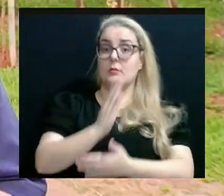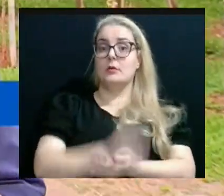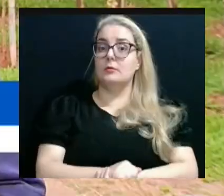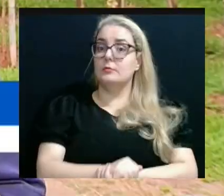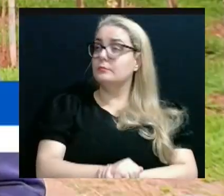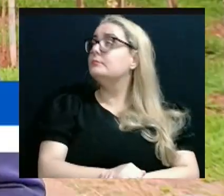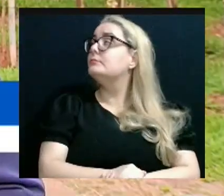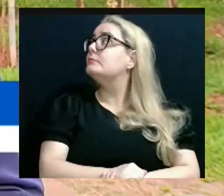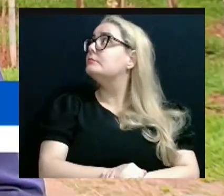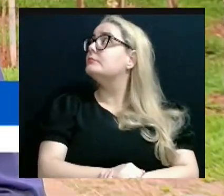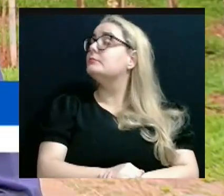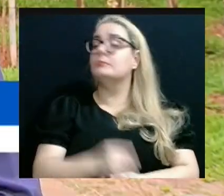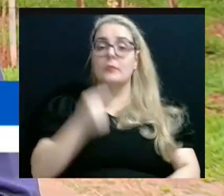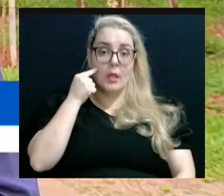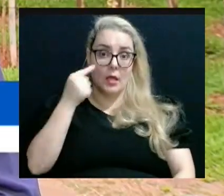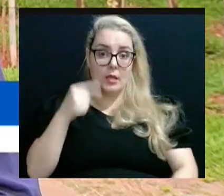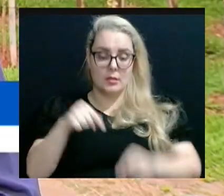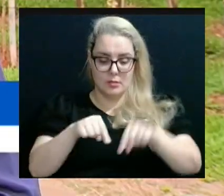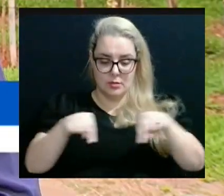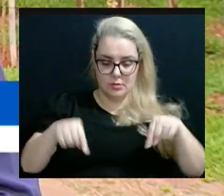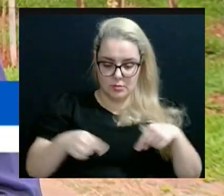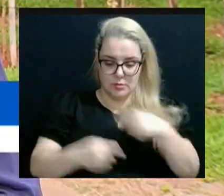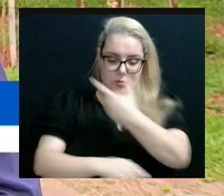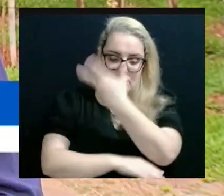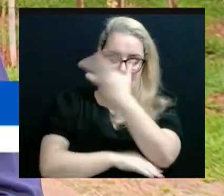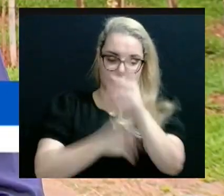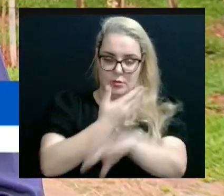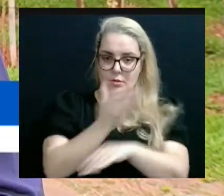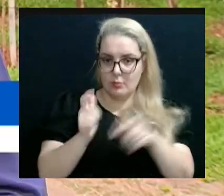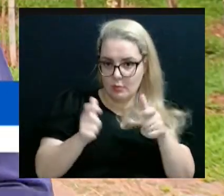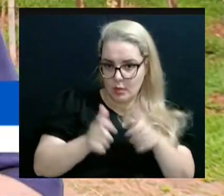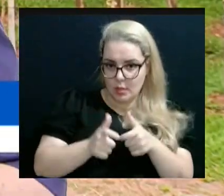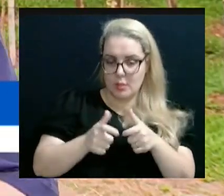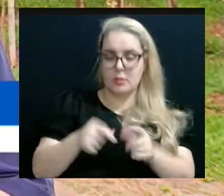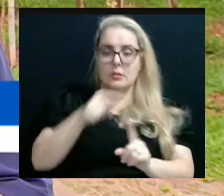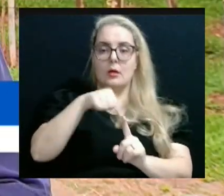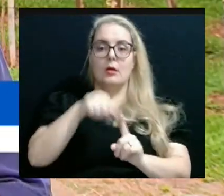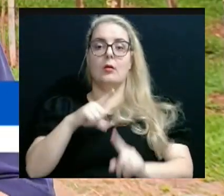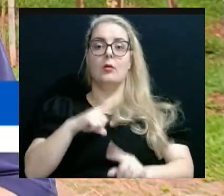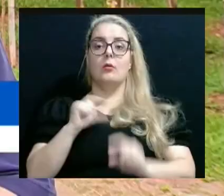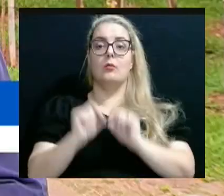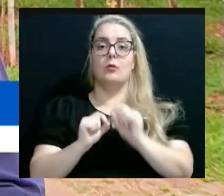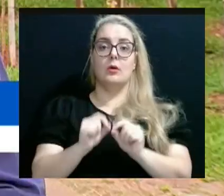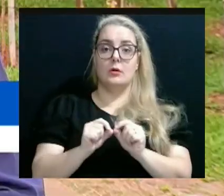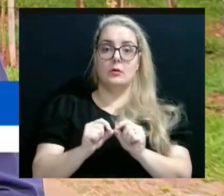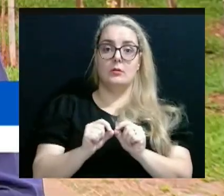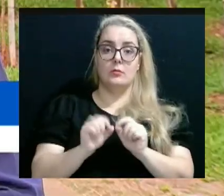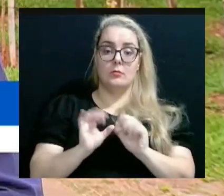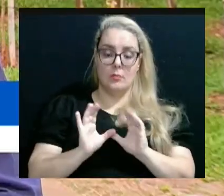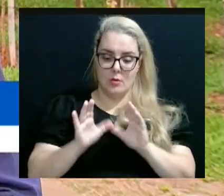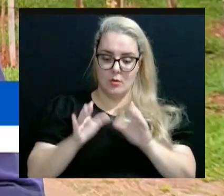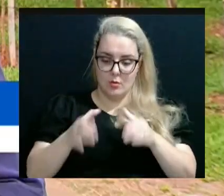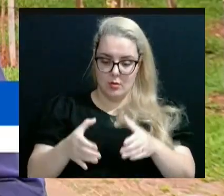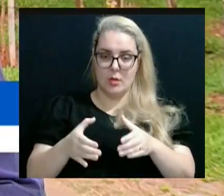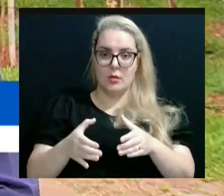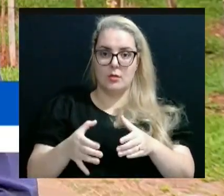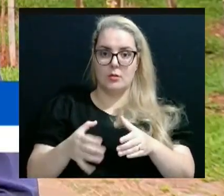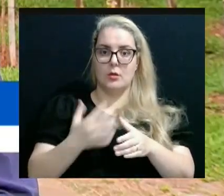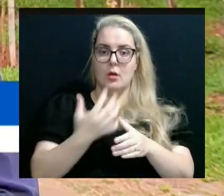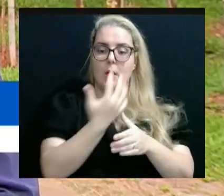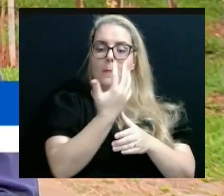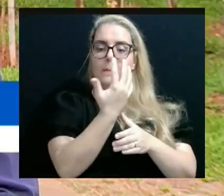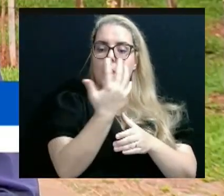das microflorestas tem como objetivo uma concentração grande de árvores